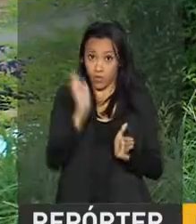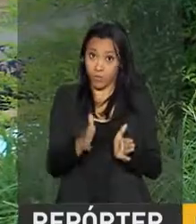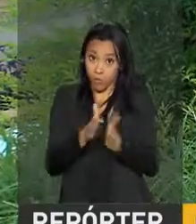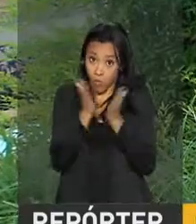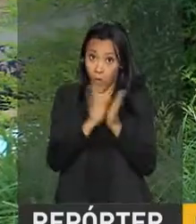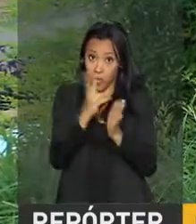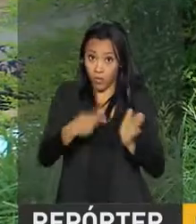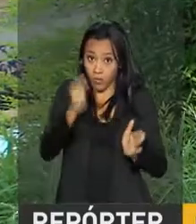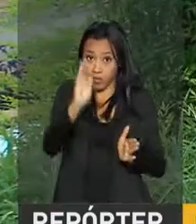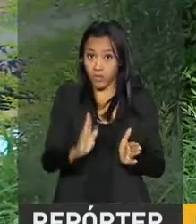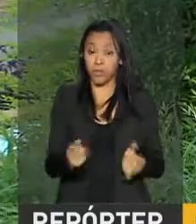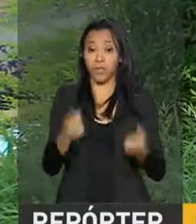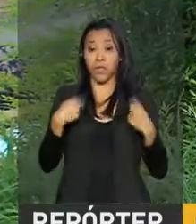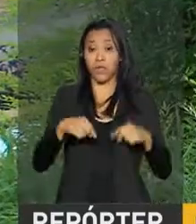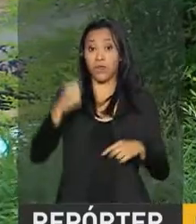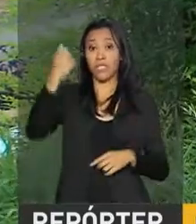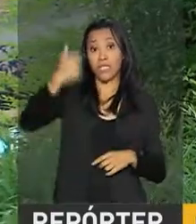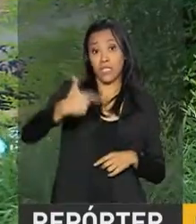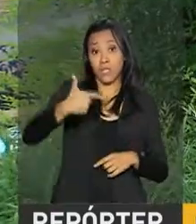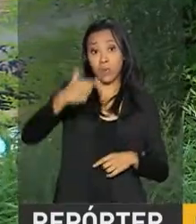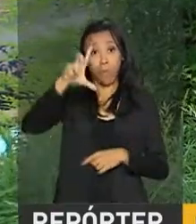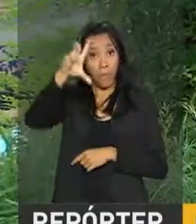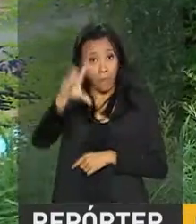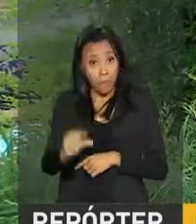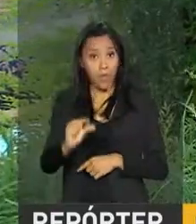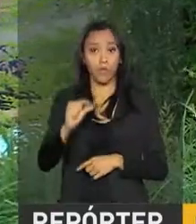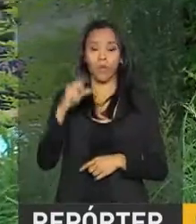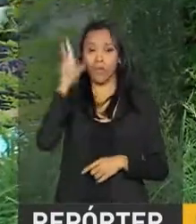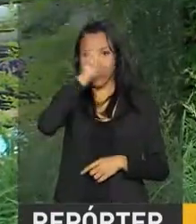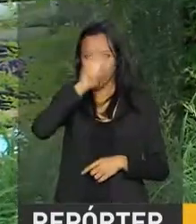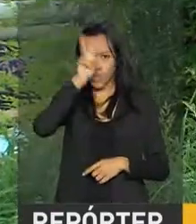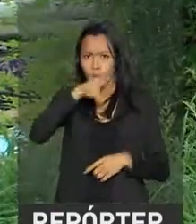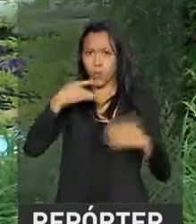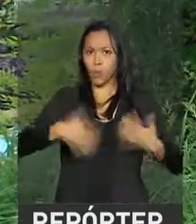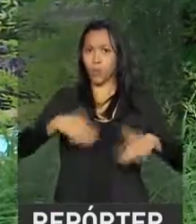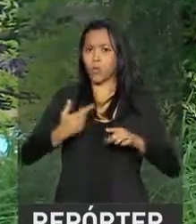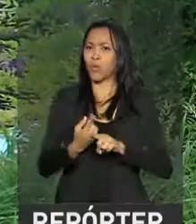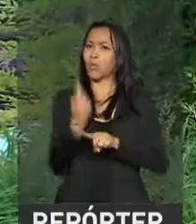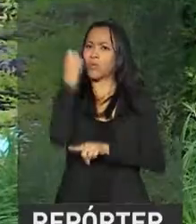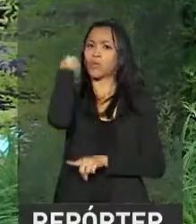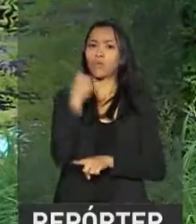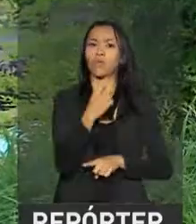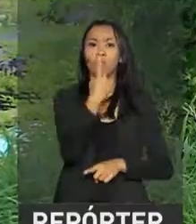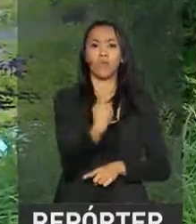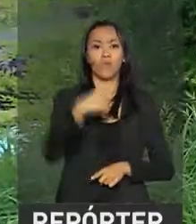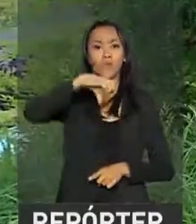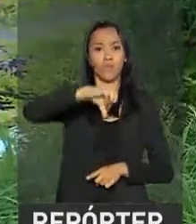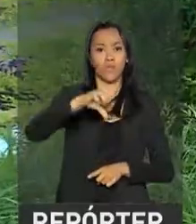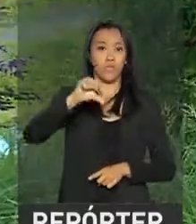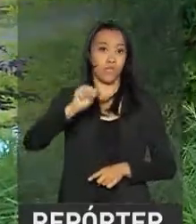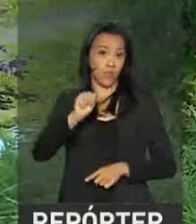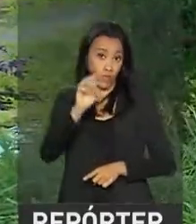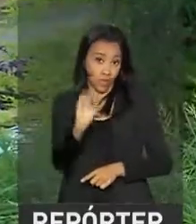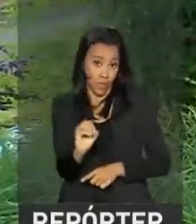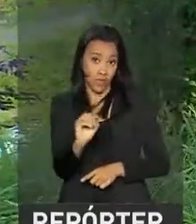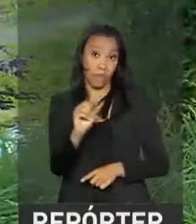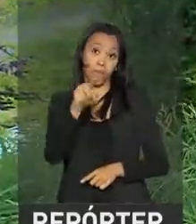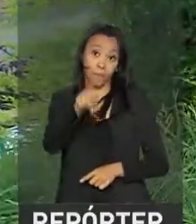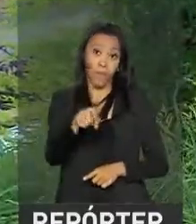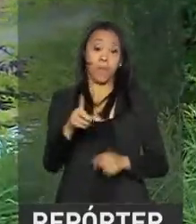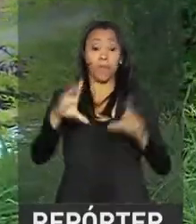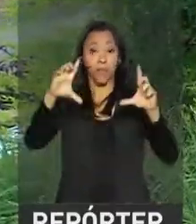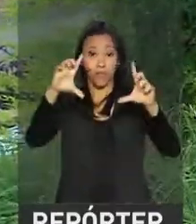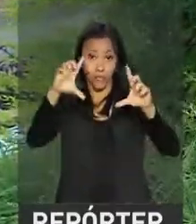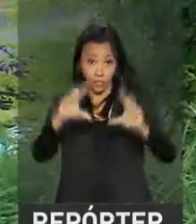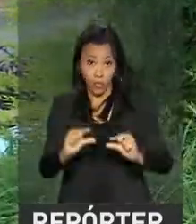segunda menor em toda a história de divulgação do índice que começou nos anos 80 e os principais aliados para a queda da taxa